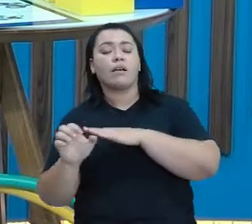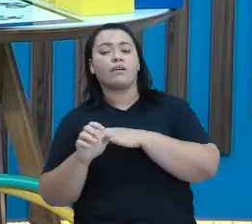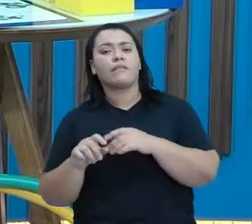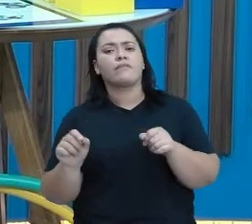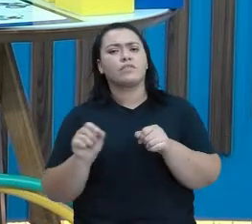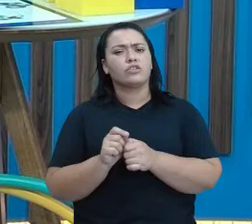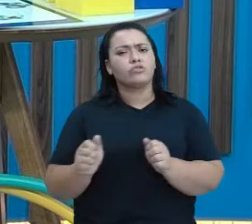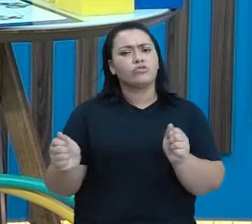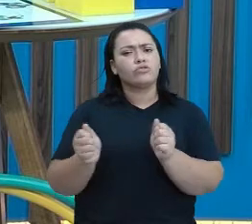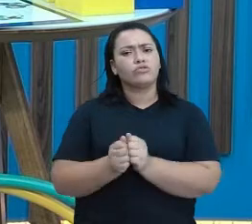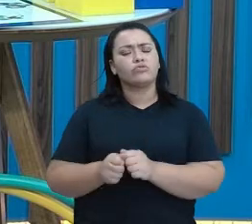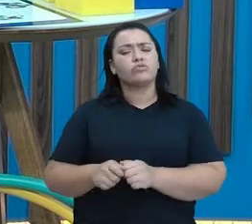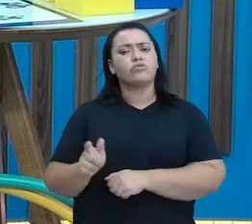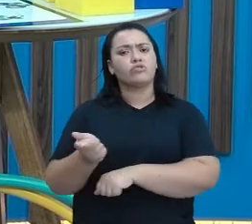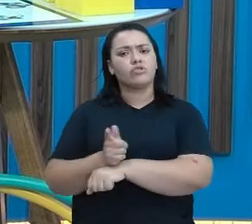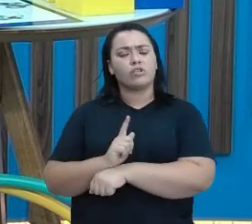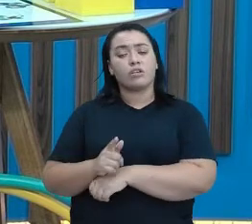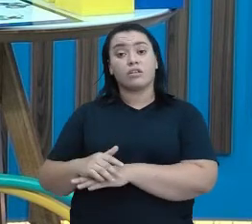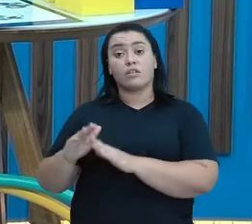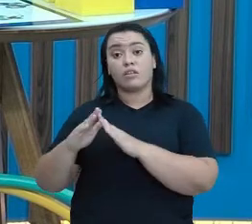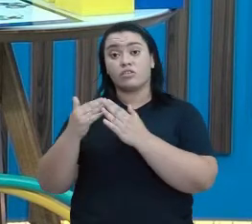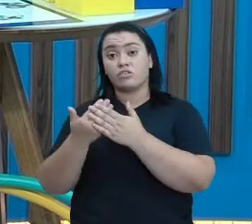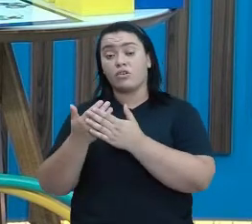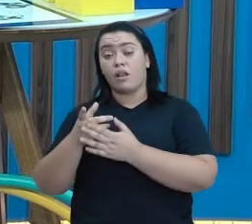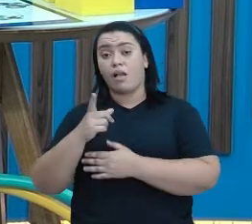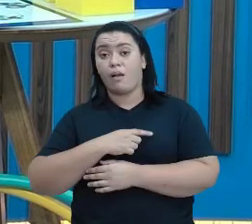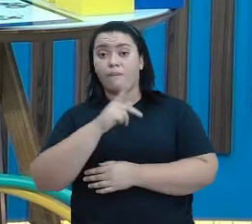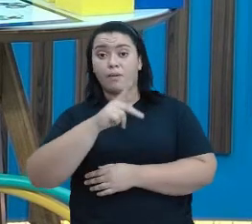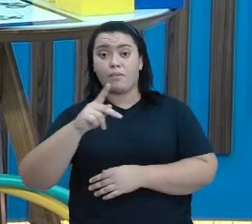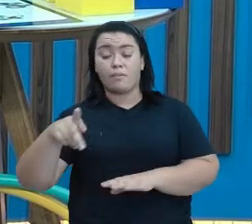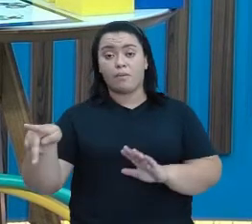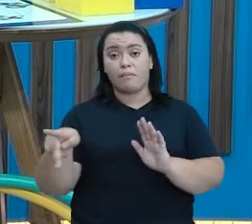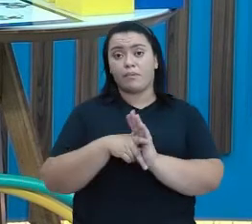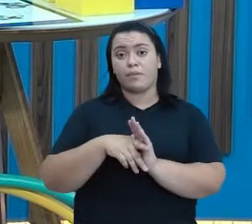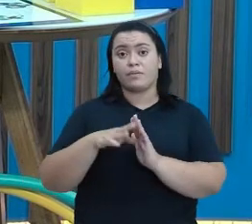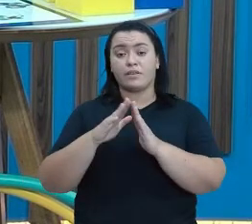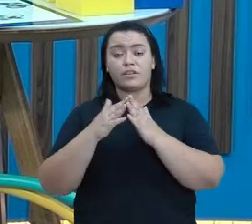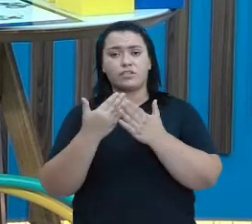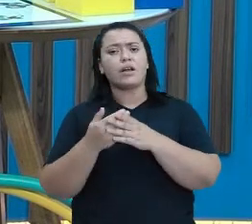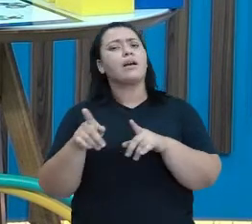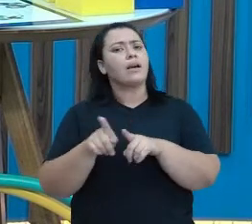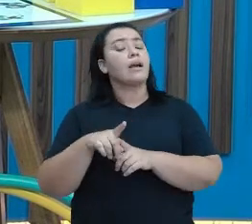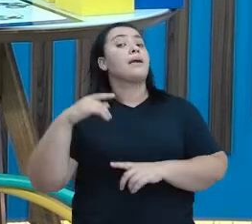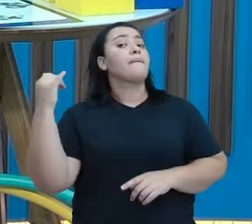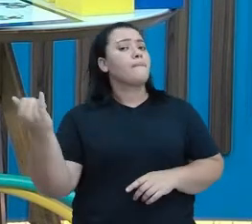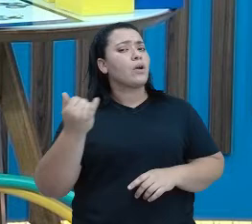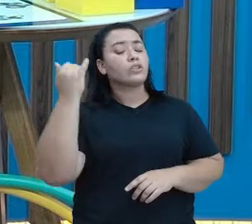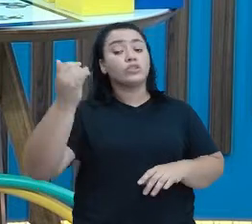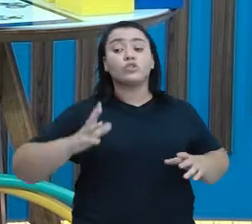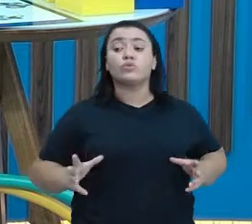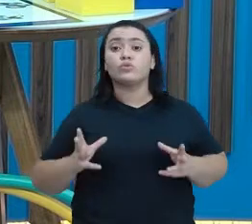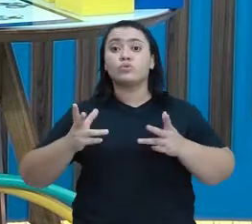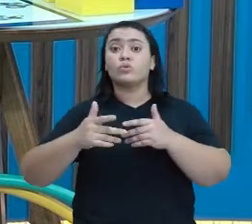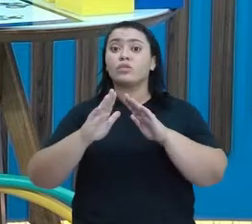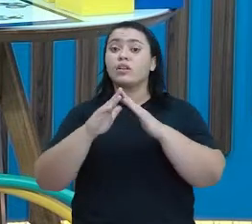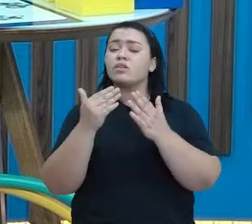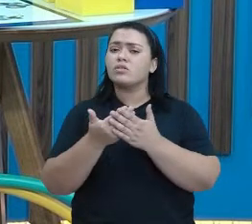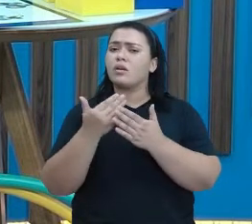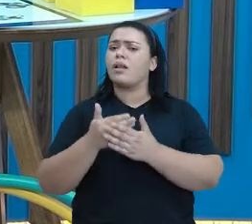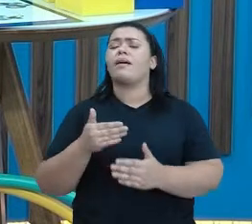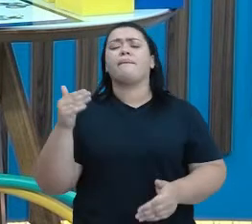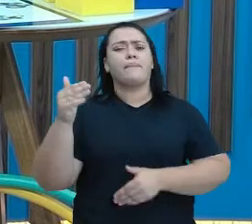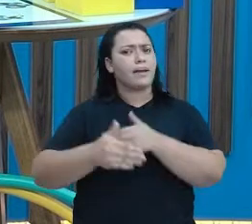escolar, o PPP da escola, é importante que seja feito, é importante que todos da escola participem